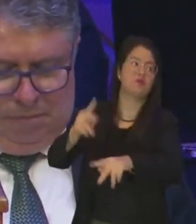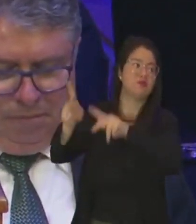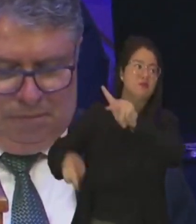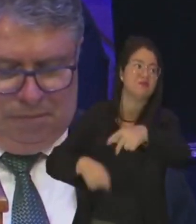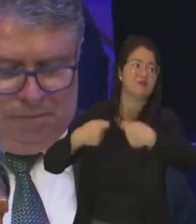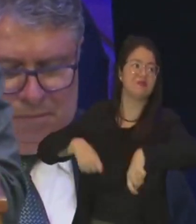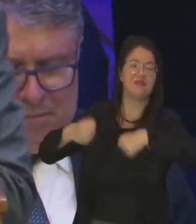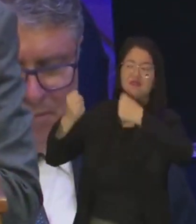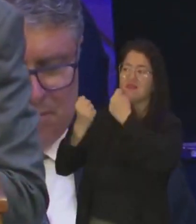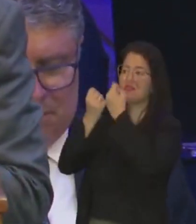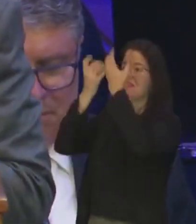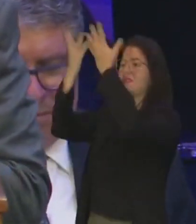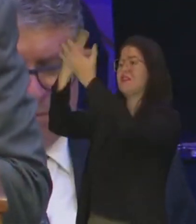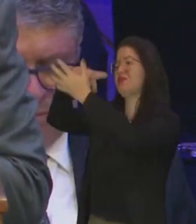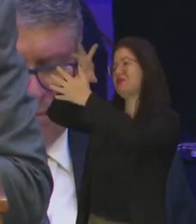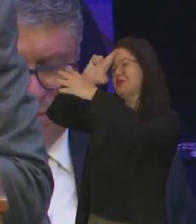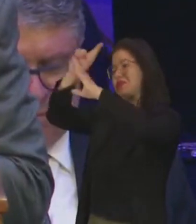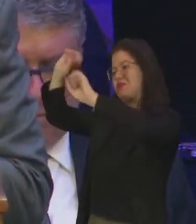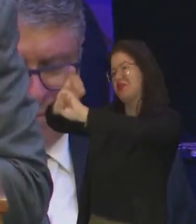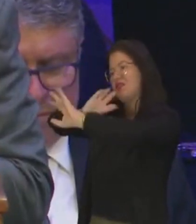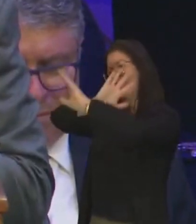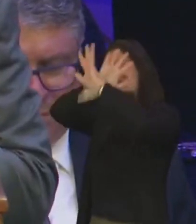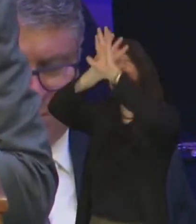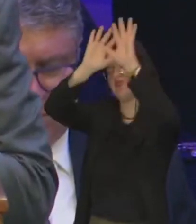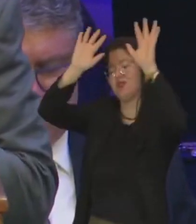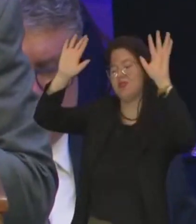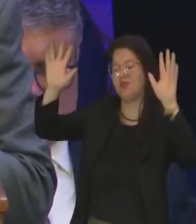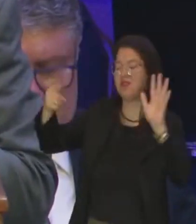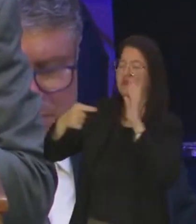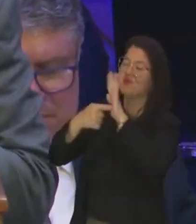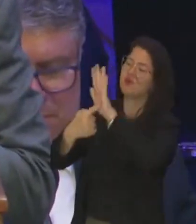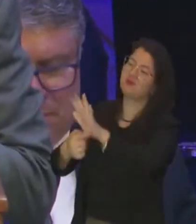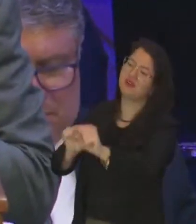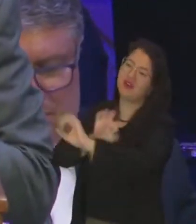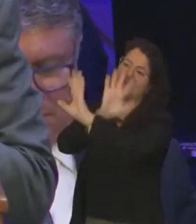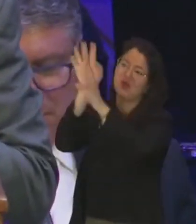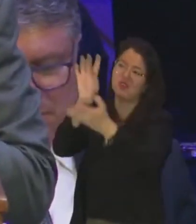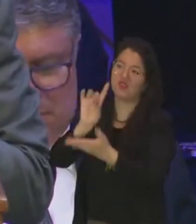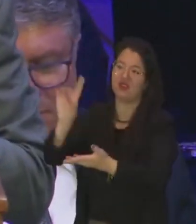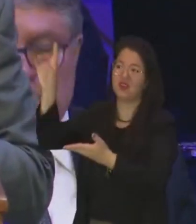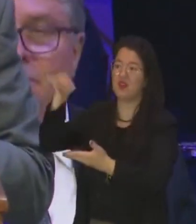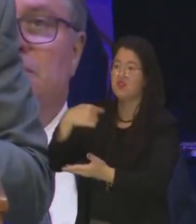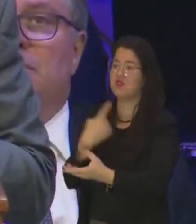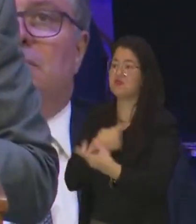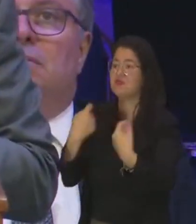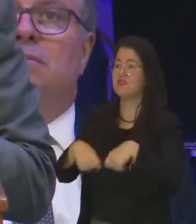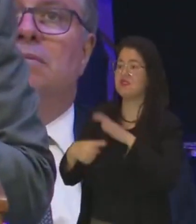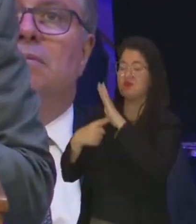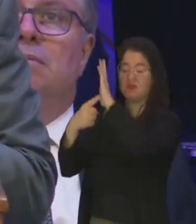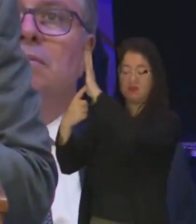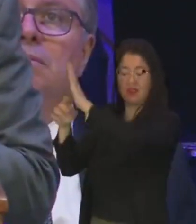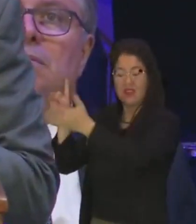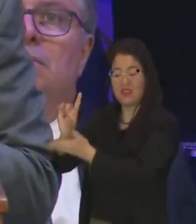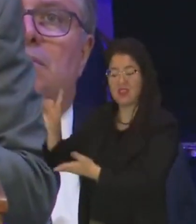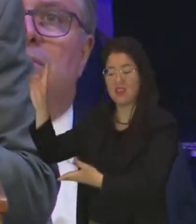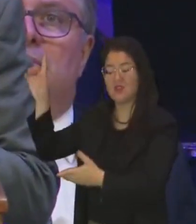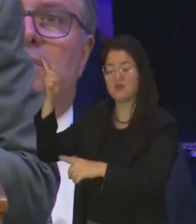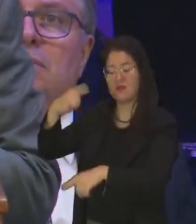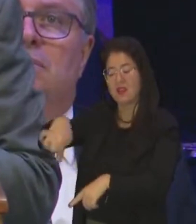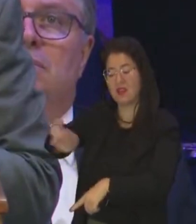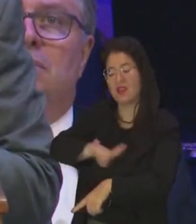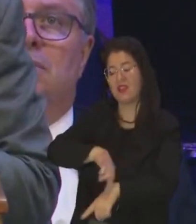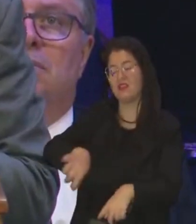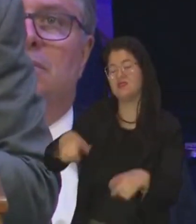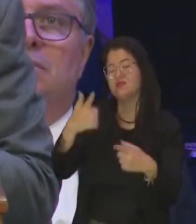Senhor, dar ao Senhor a glória, revelar a glória de Deus. Nós precisamos revelar a glória de Deus para esses povos, para que eles deem